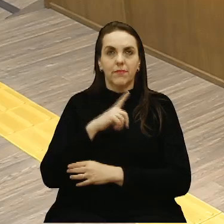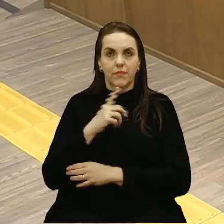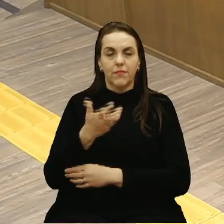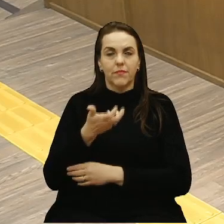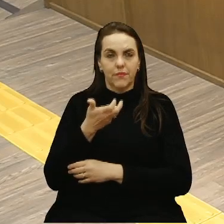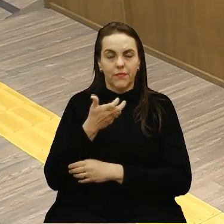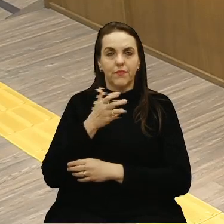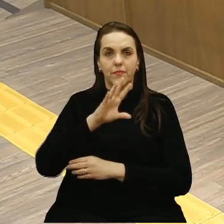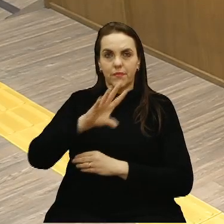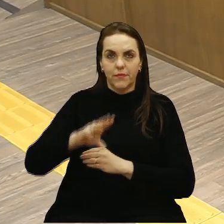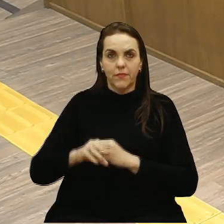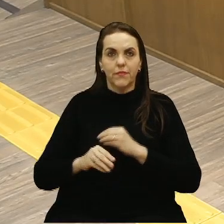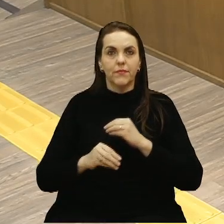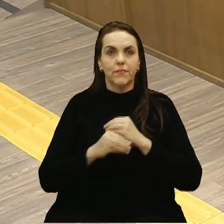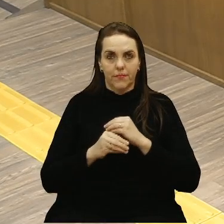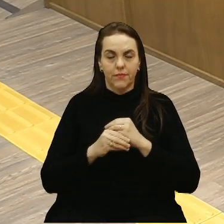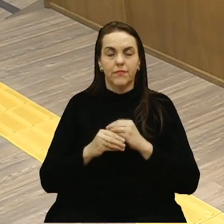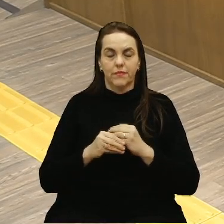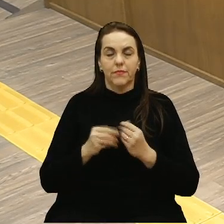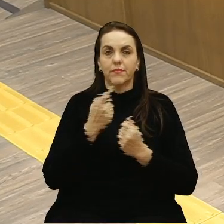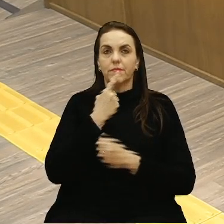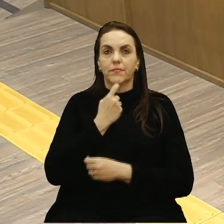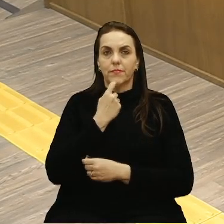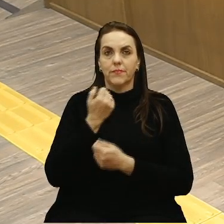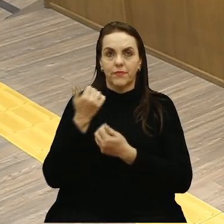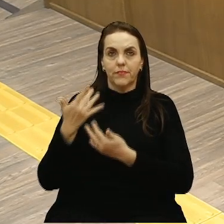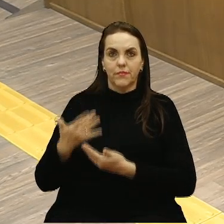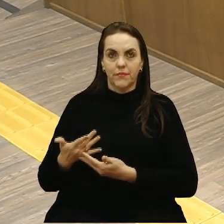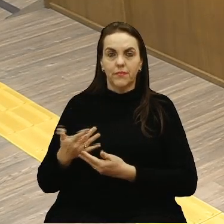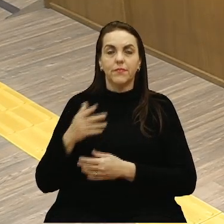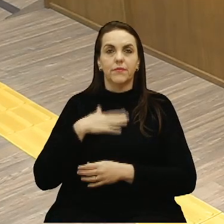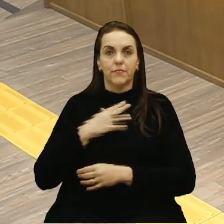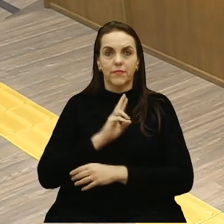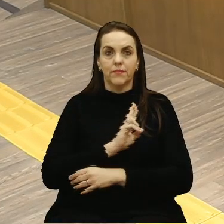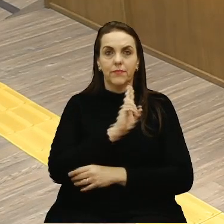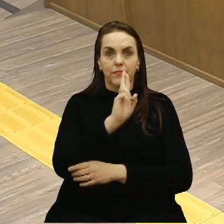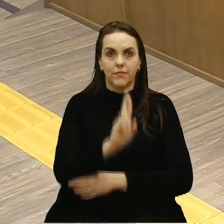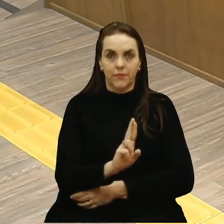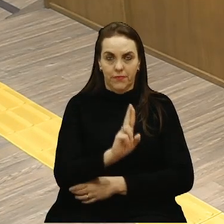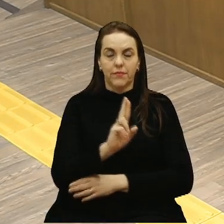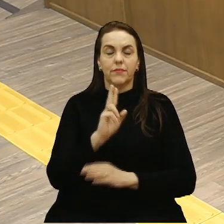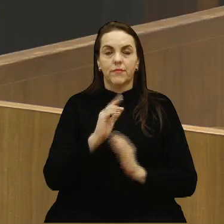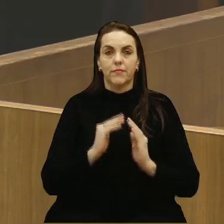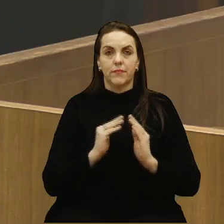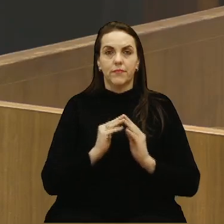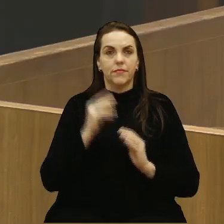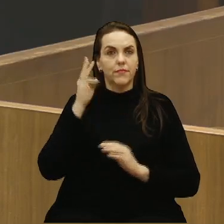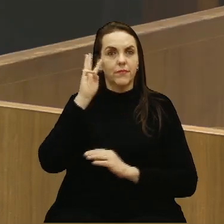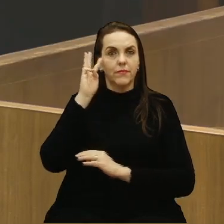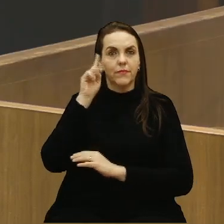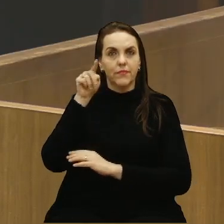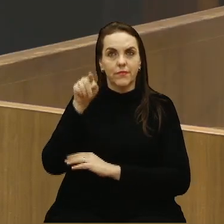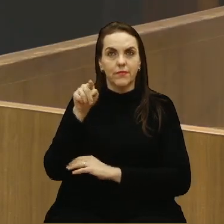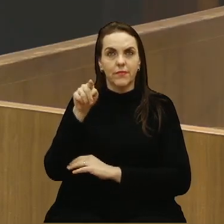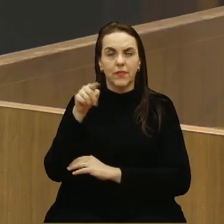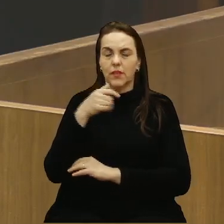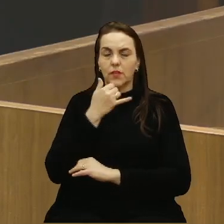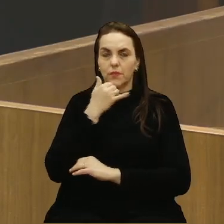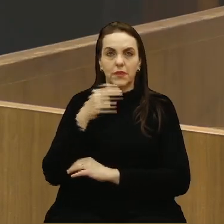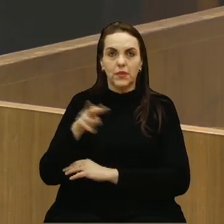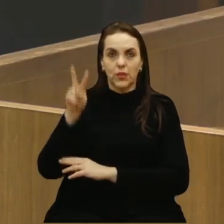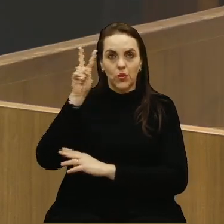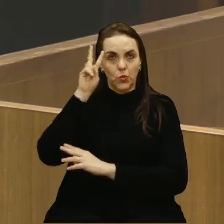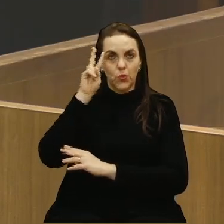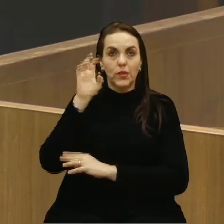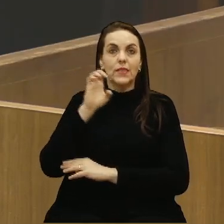pegar o gancho da fala da vereadora Rose Frigieri, porque estive em representação dessa casa na terça-feira, segunda-feira, com a vereadora